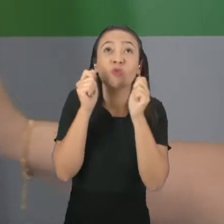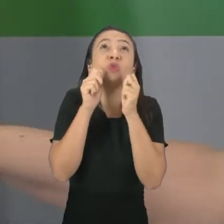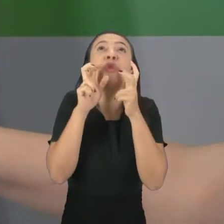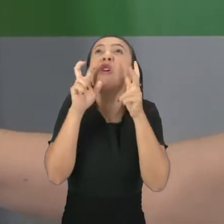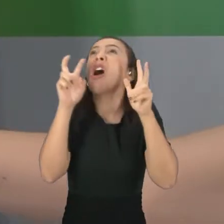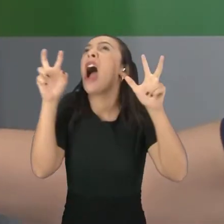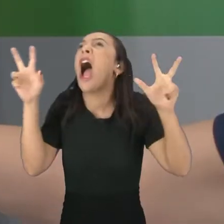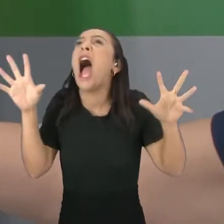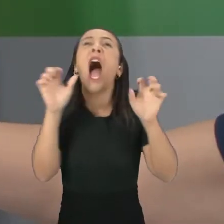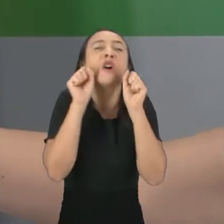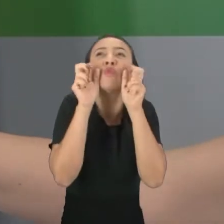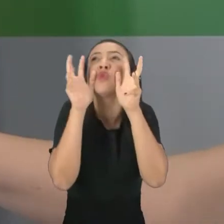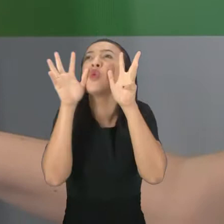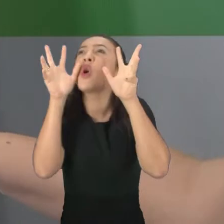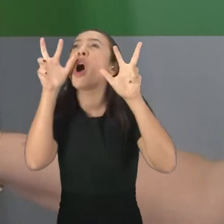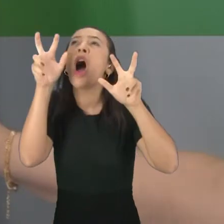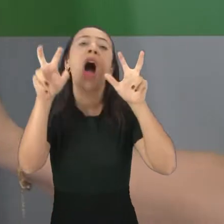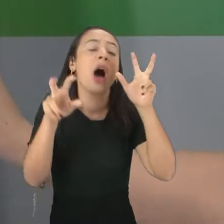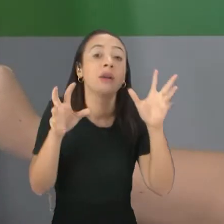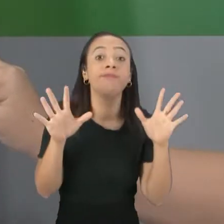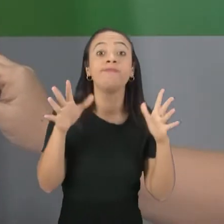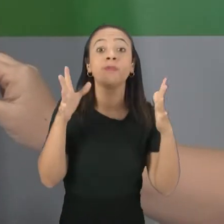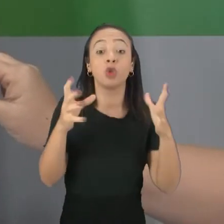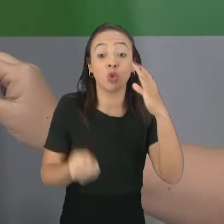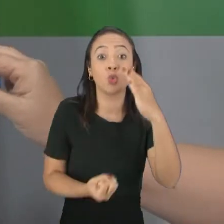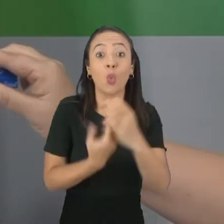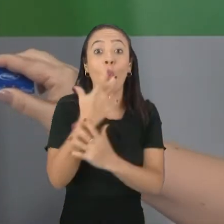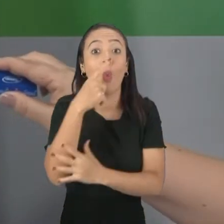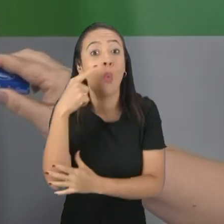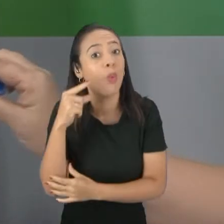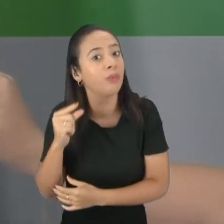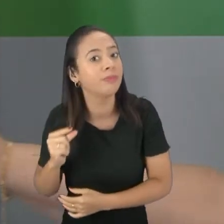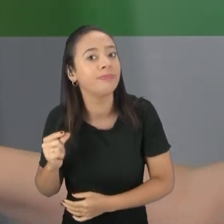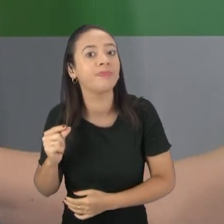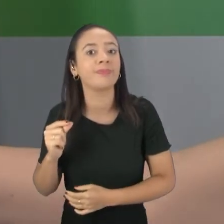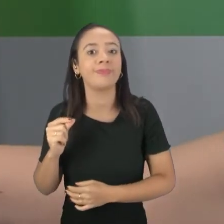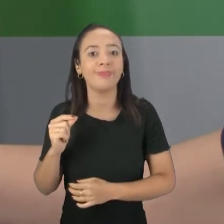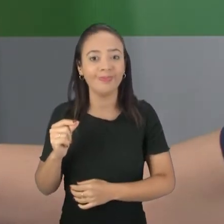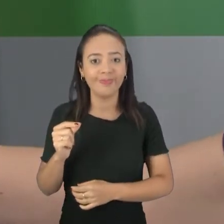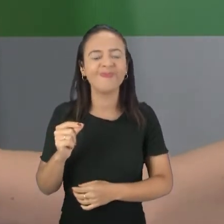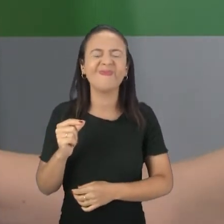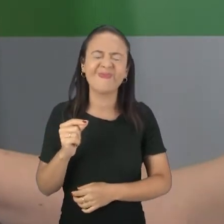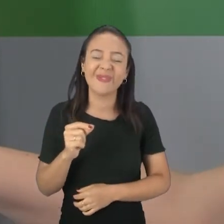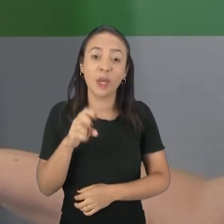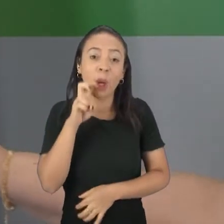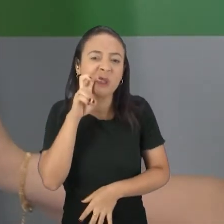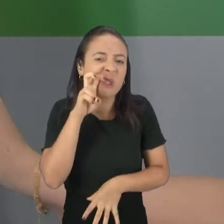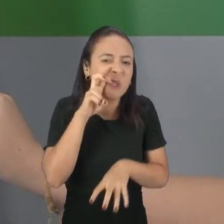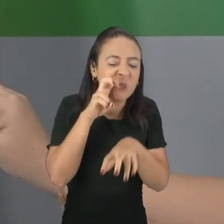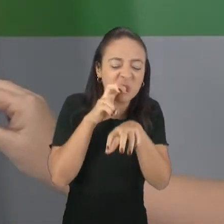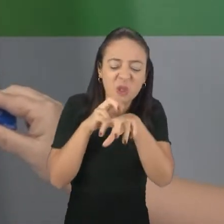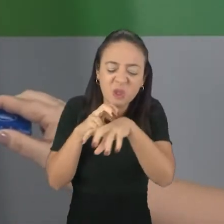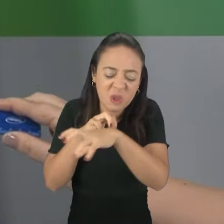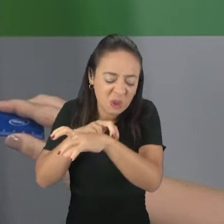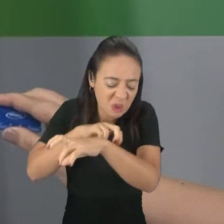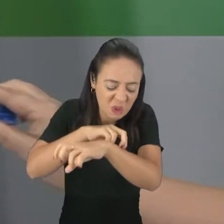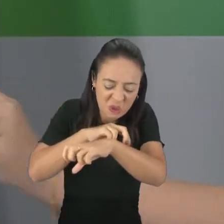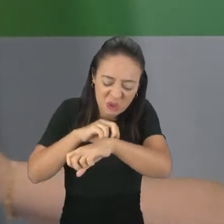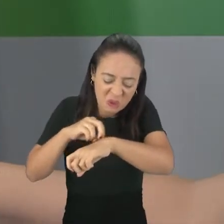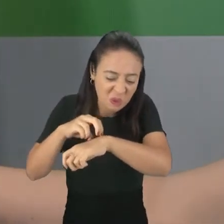raiva. Nisso, apareceu o ratinho. Com seus dentes